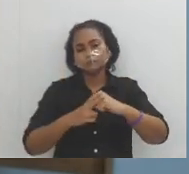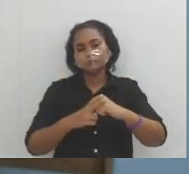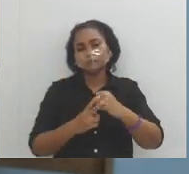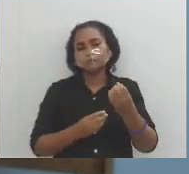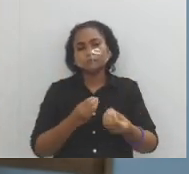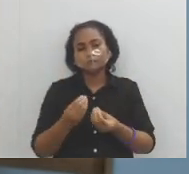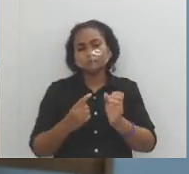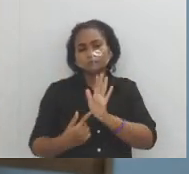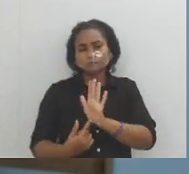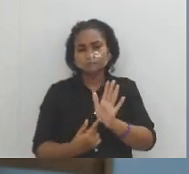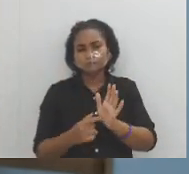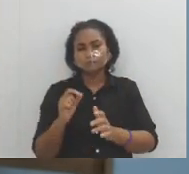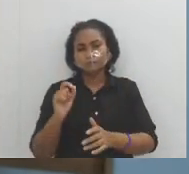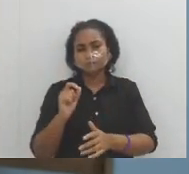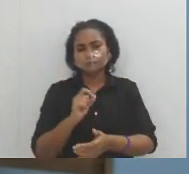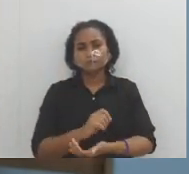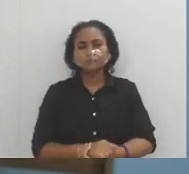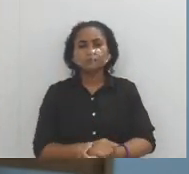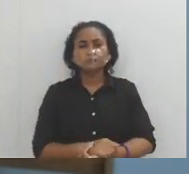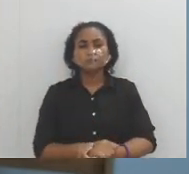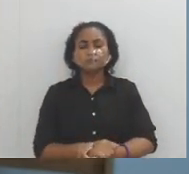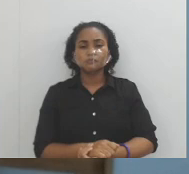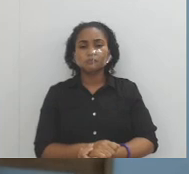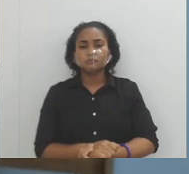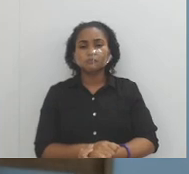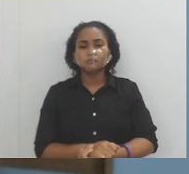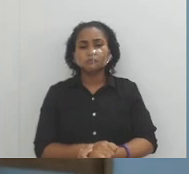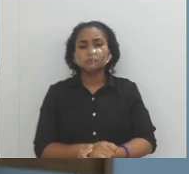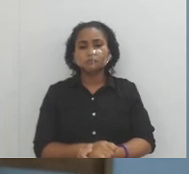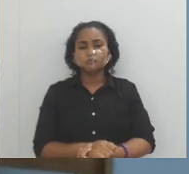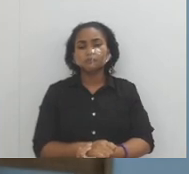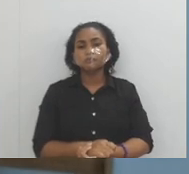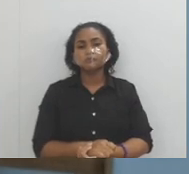aqui apresentar, né? Essas